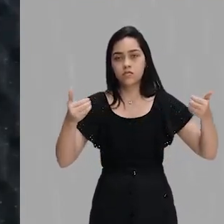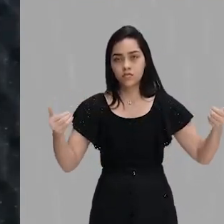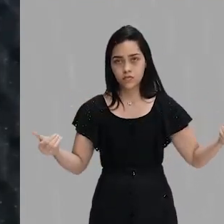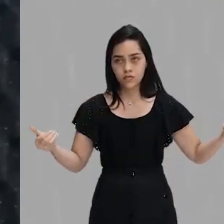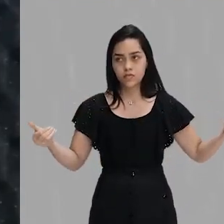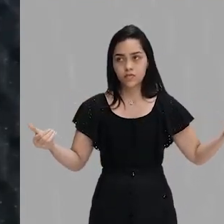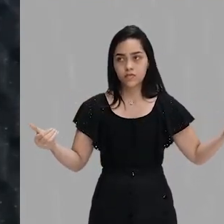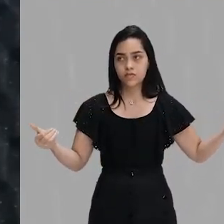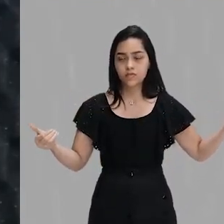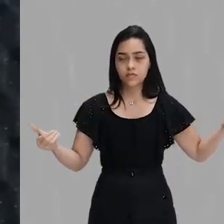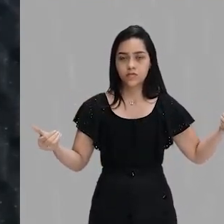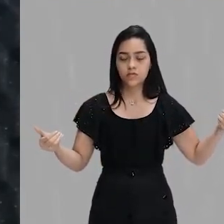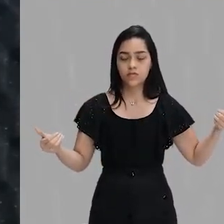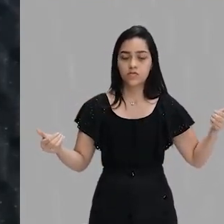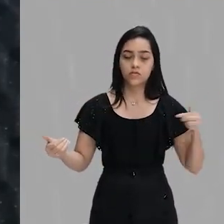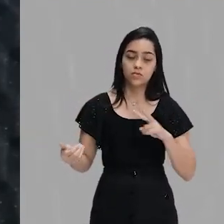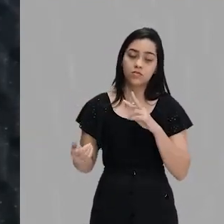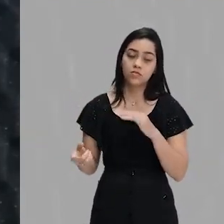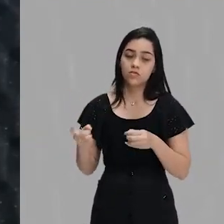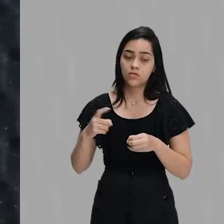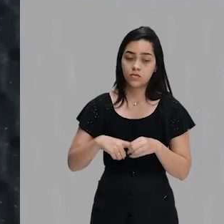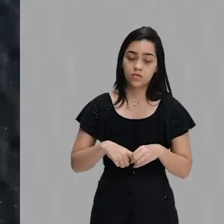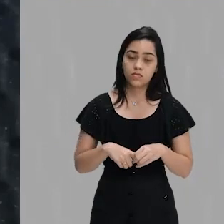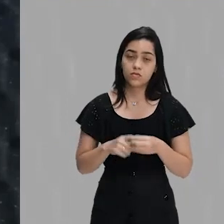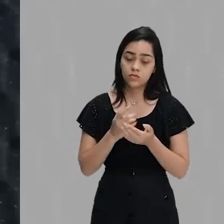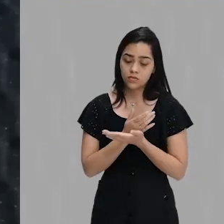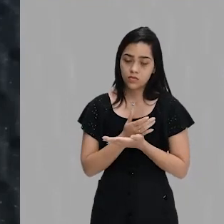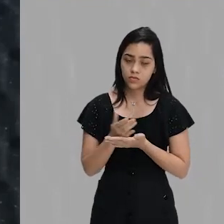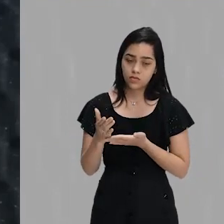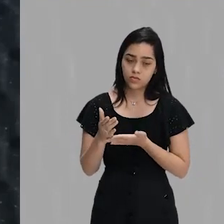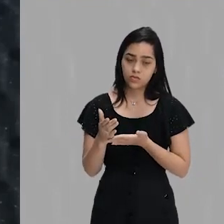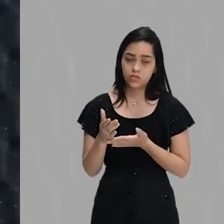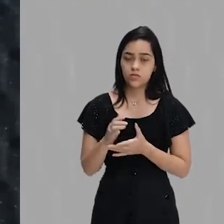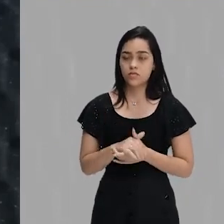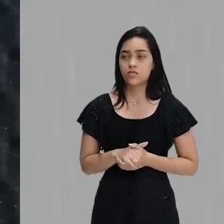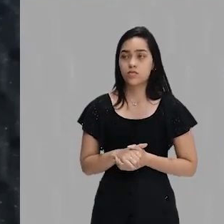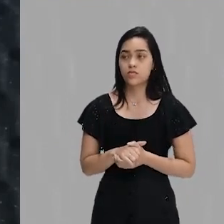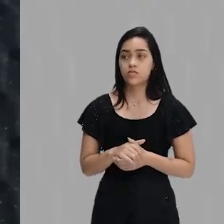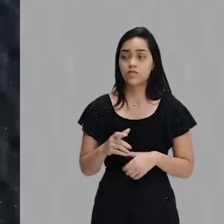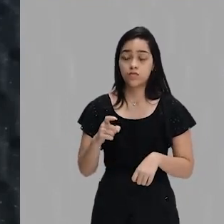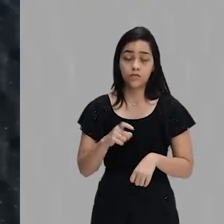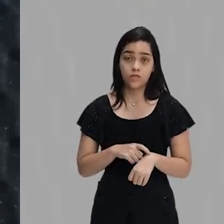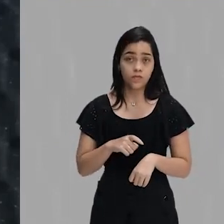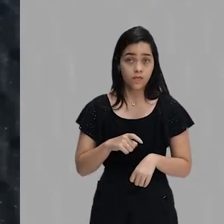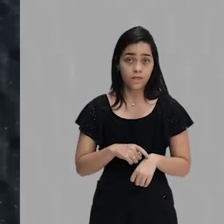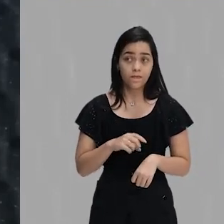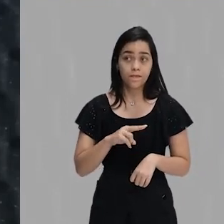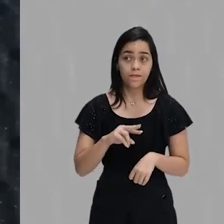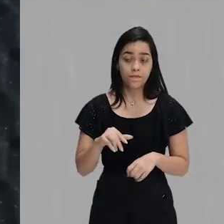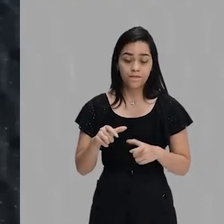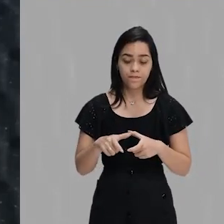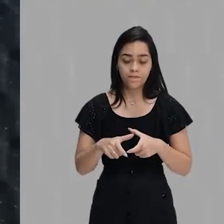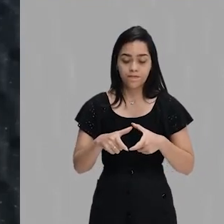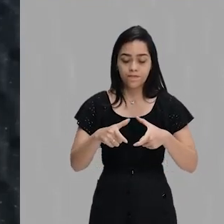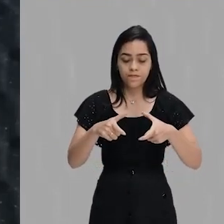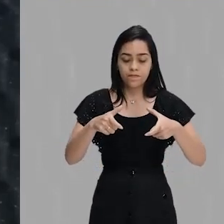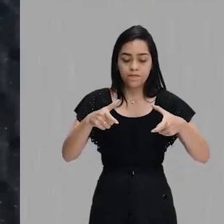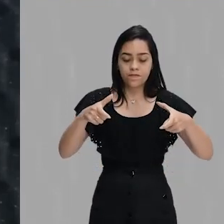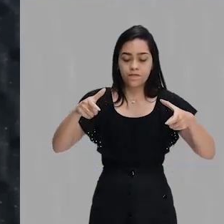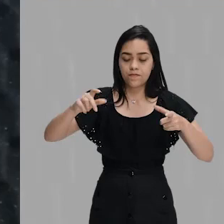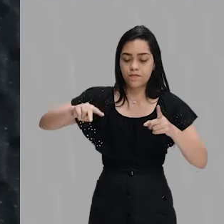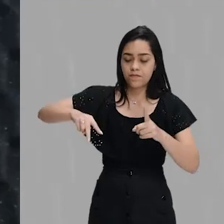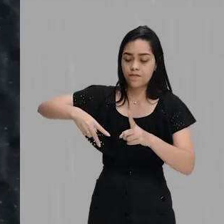duplicação volta novamente para o estágio inicial. Então, esse tempo que a célula cresceu, duplicou o